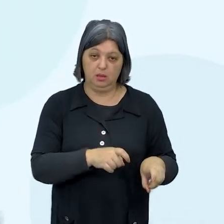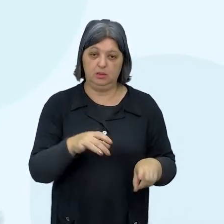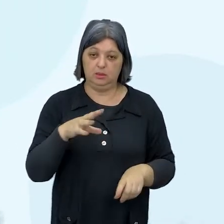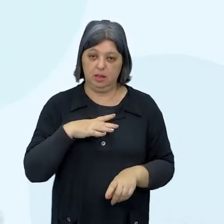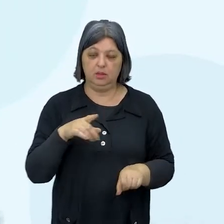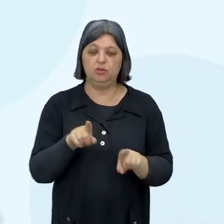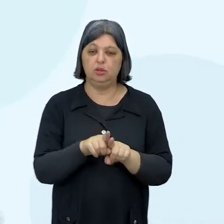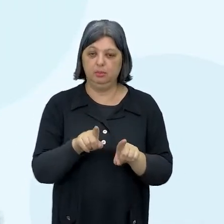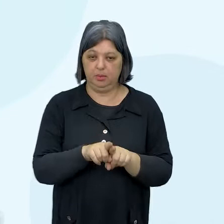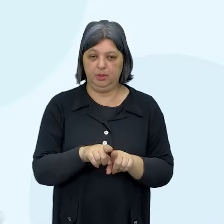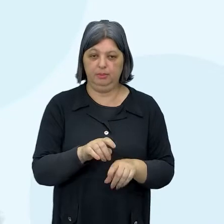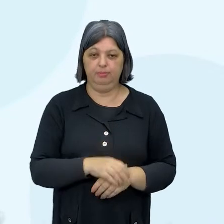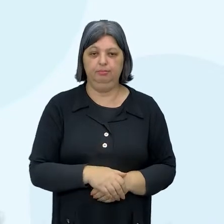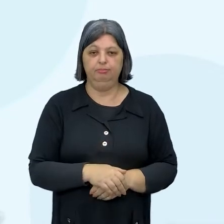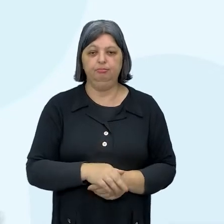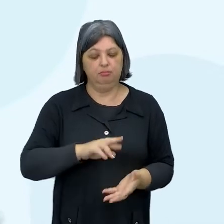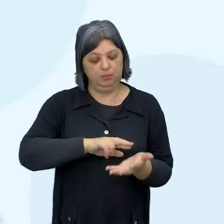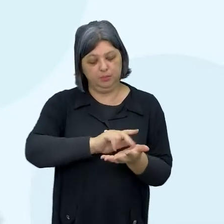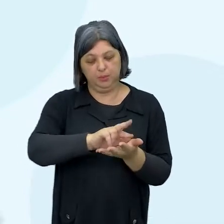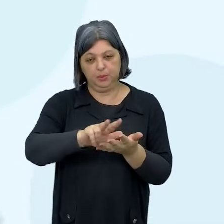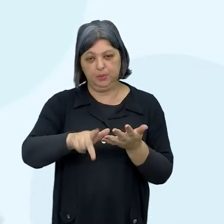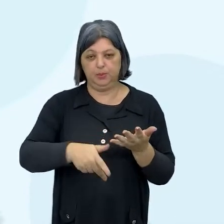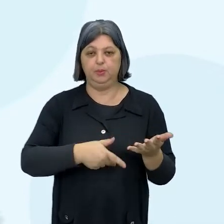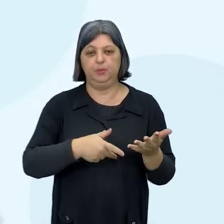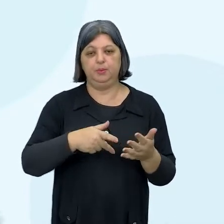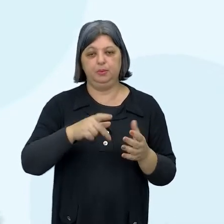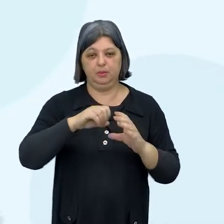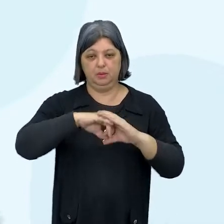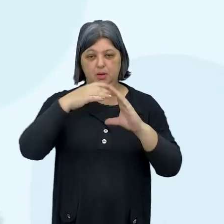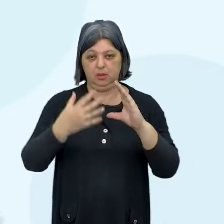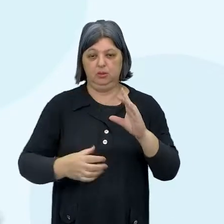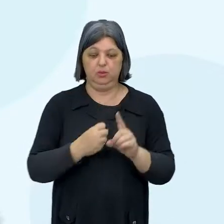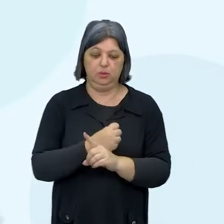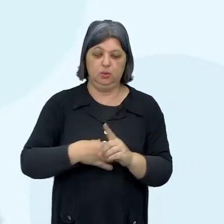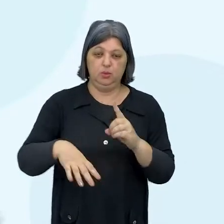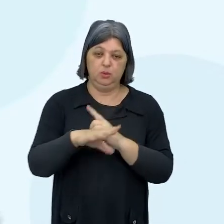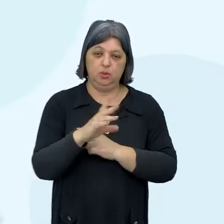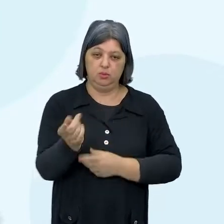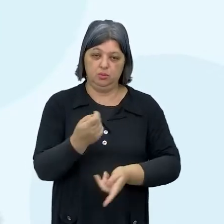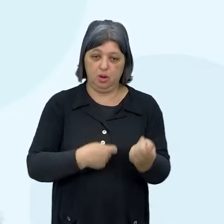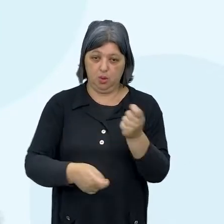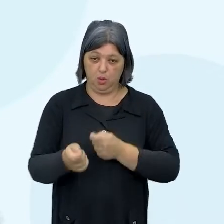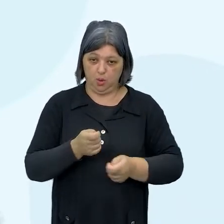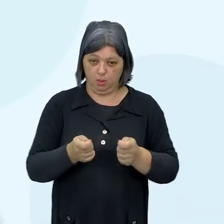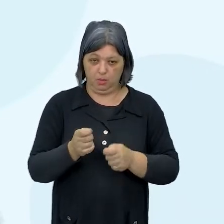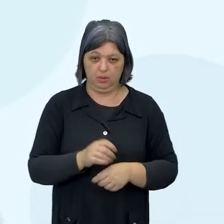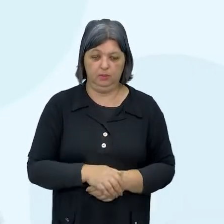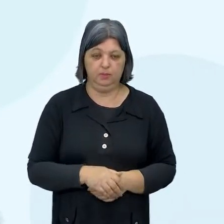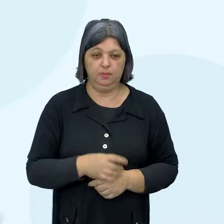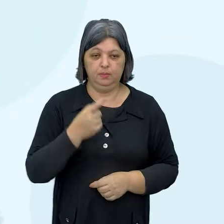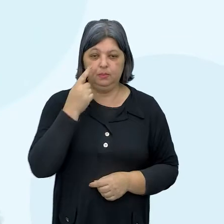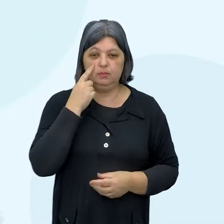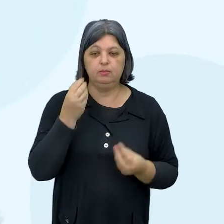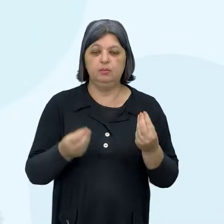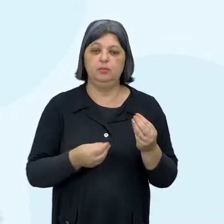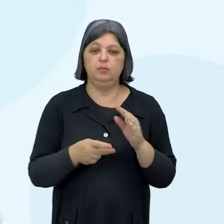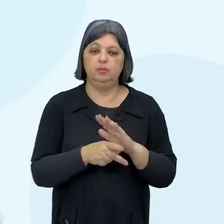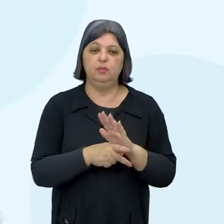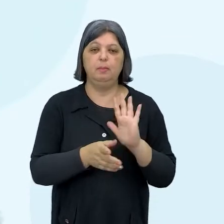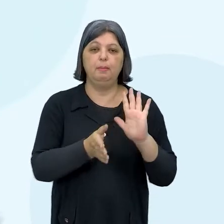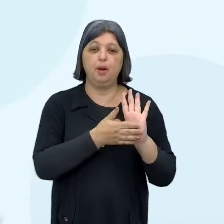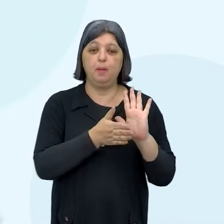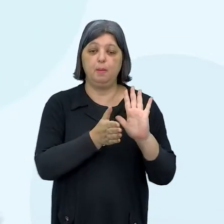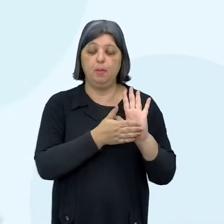comunidades com diferentes características socioeconômicas. E elaborar ou selecionar